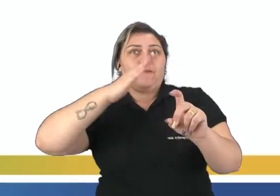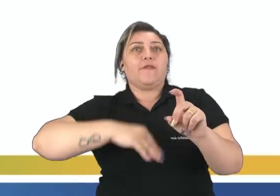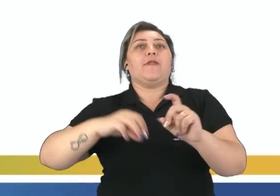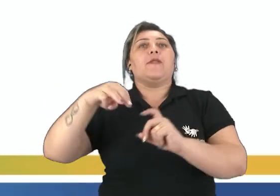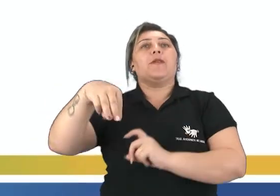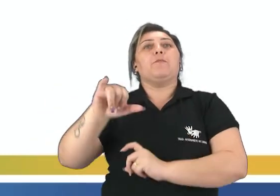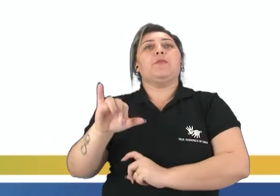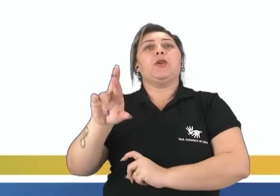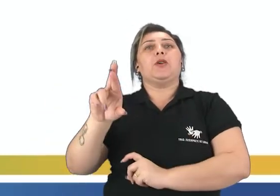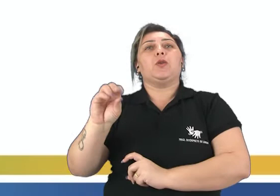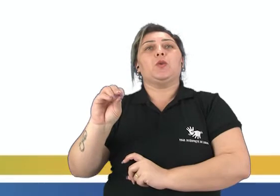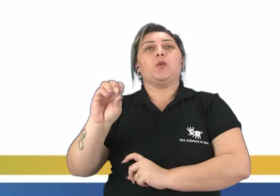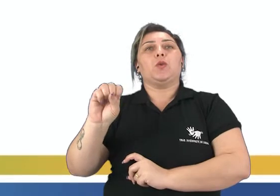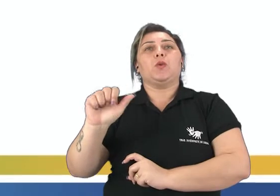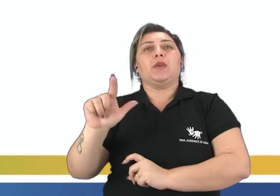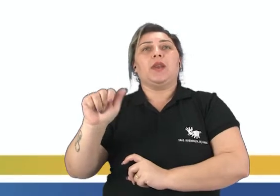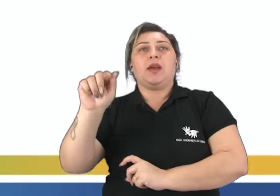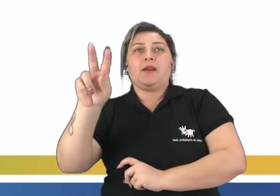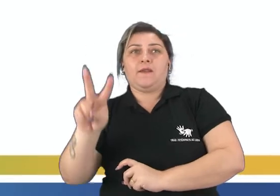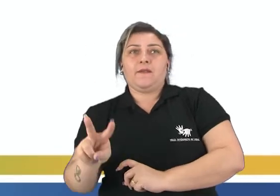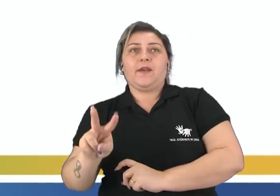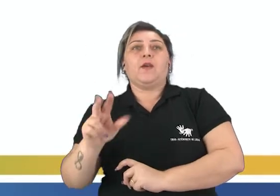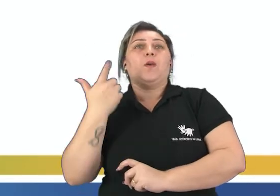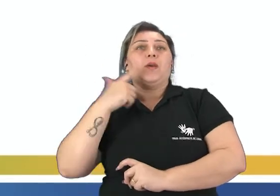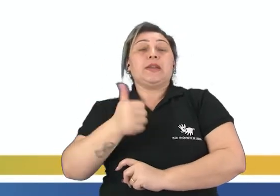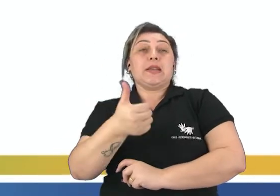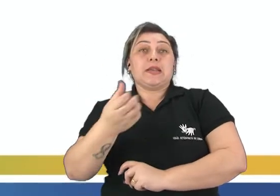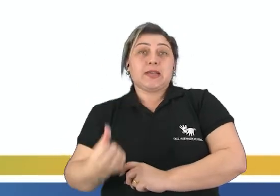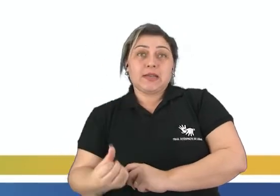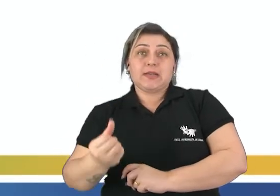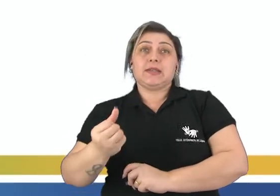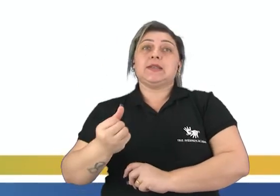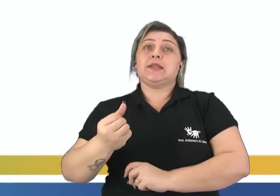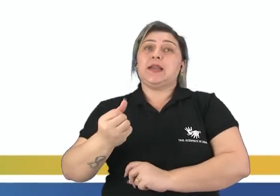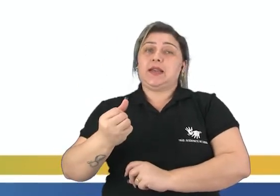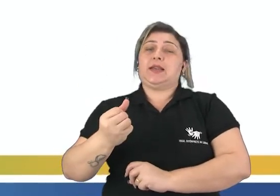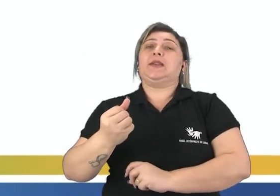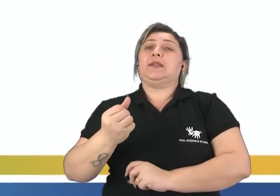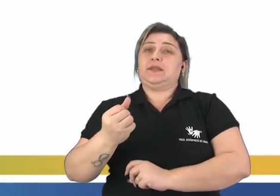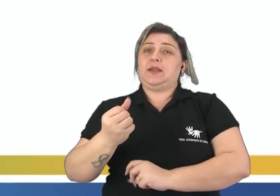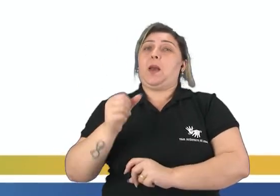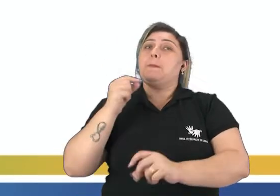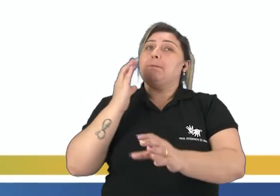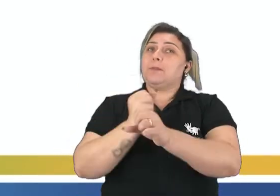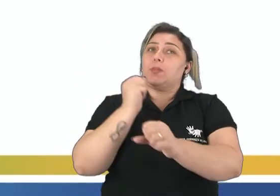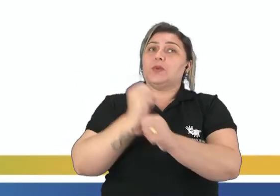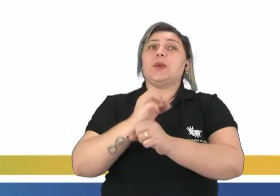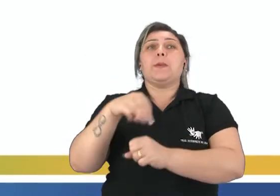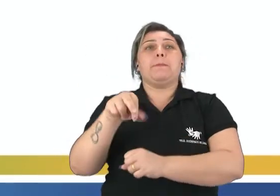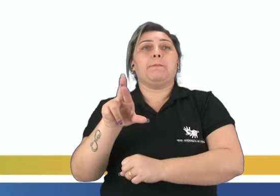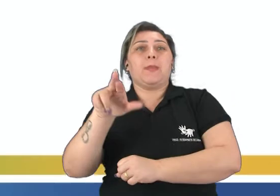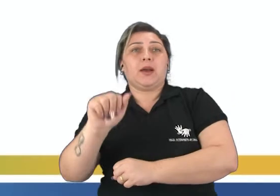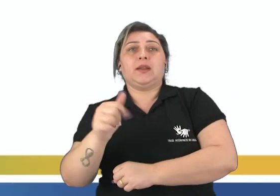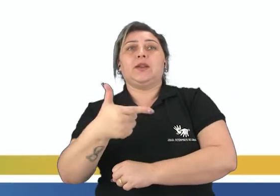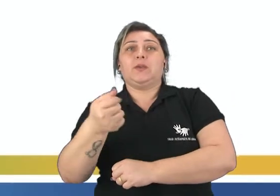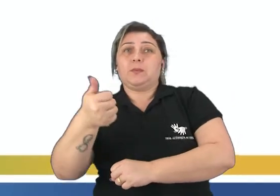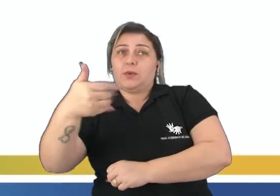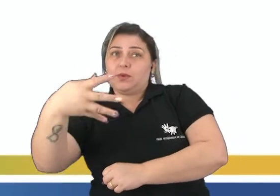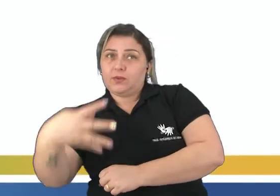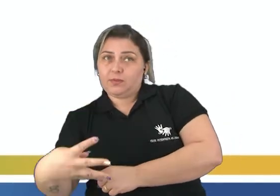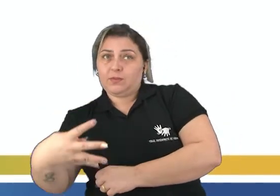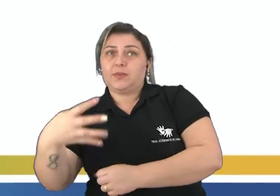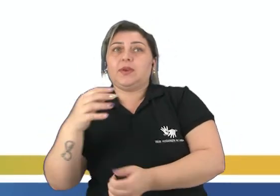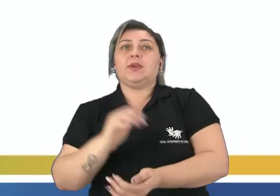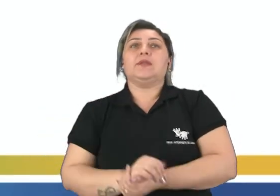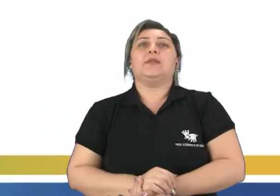Miroslav Klose atingir a marca de 16 gols na Copa do Mundo de 2014, Marta bateu o recorde na edição da Copa